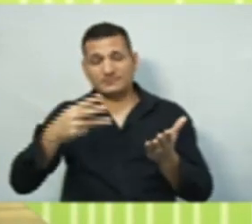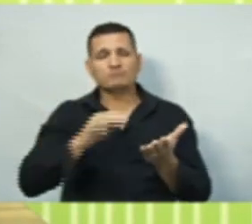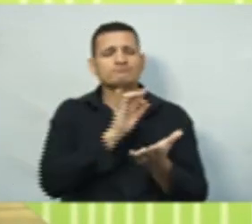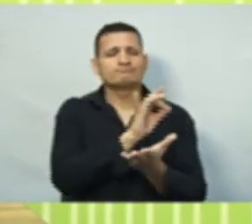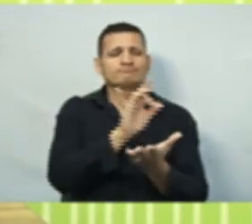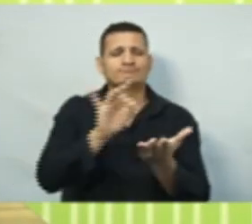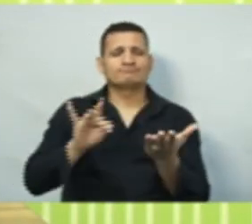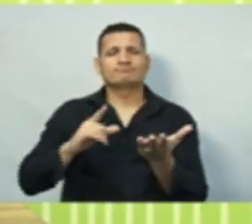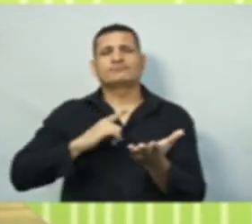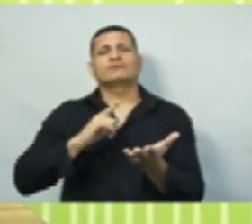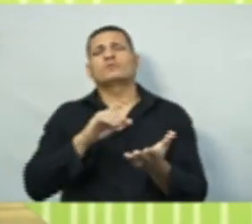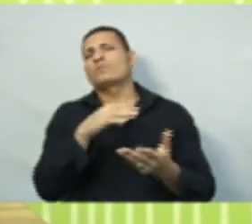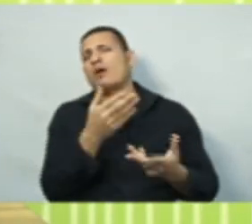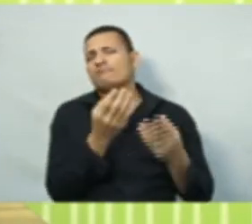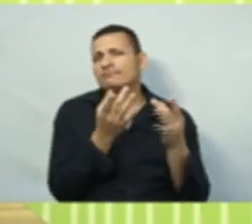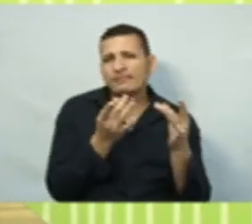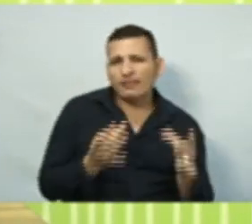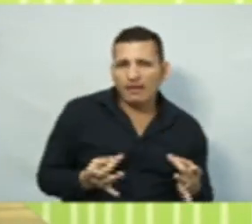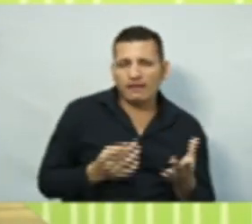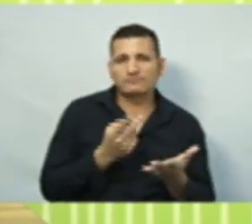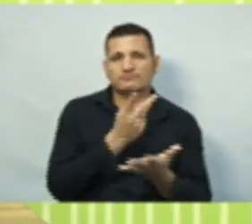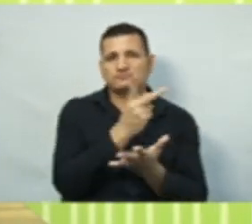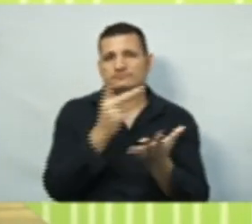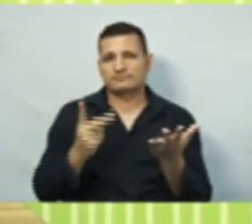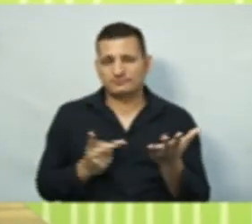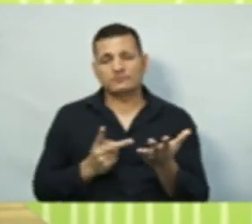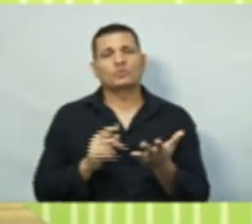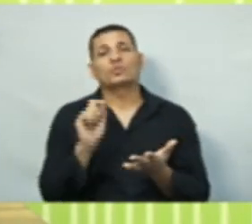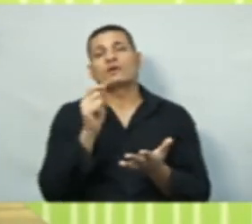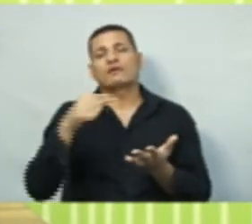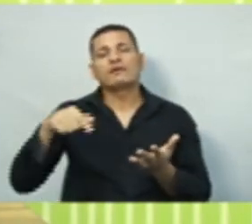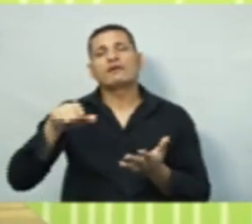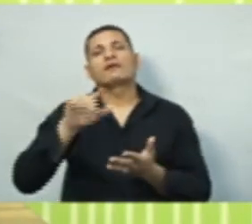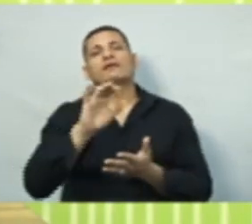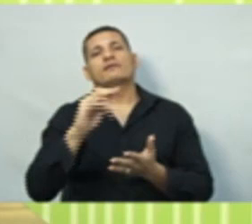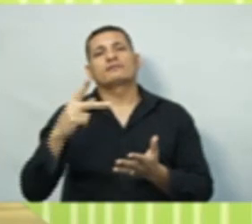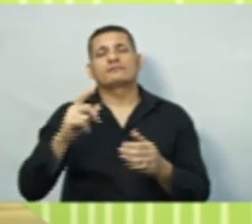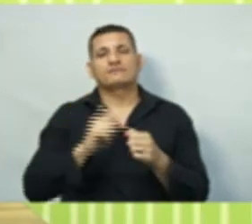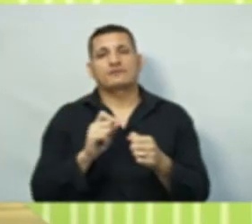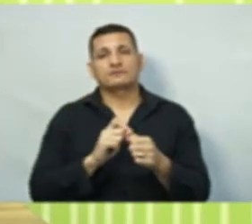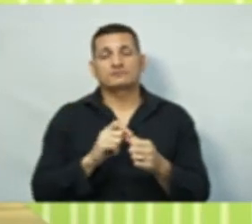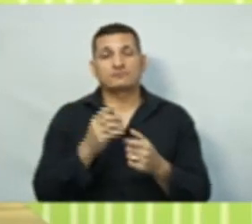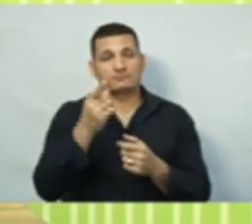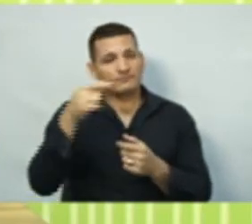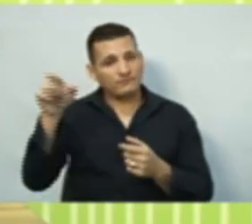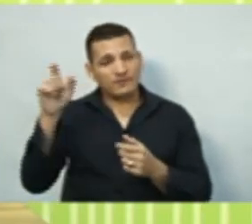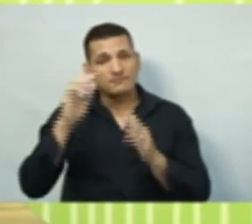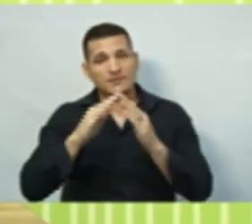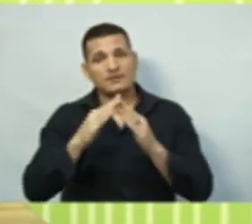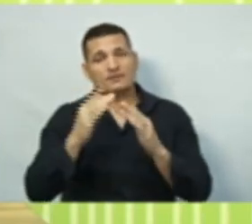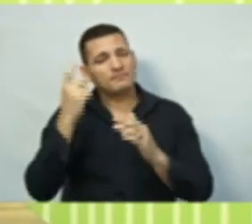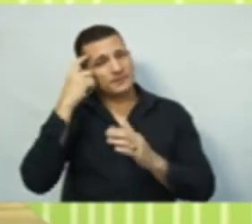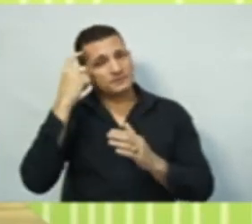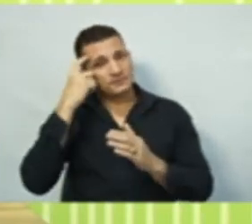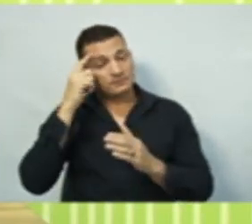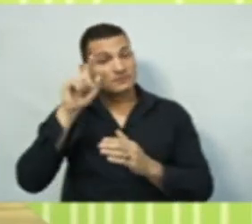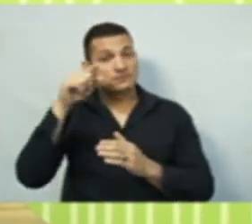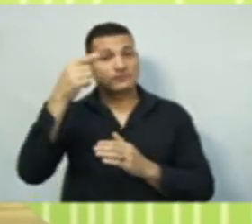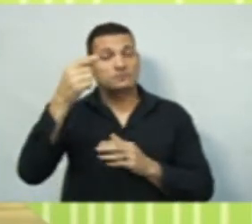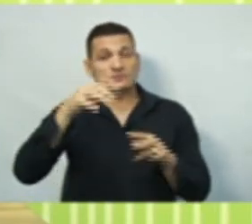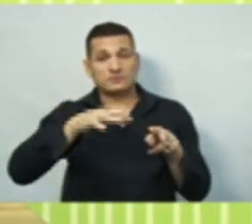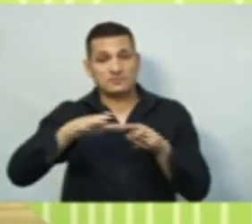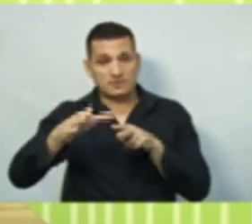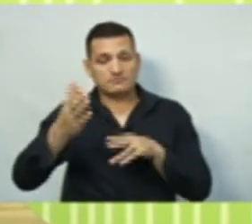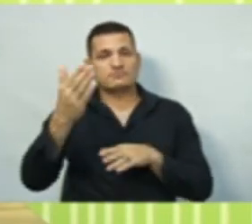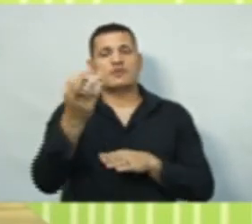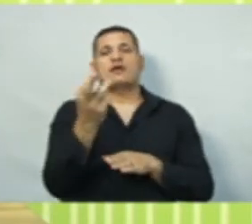as peculiaridades, o que eles fazem. Vão para casa hoje pensando. E a semana que vem vocês tragam essa resposta para